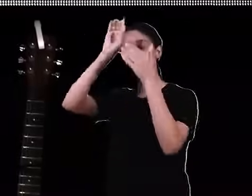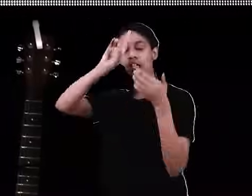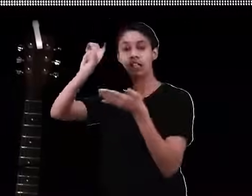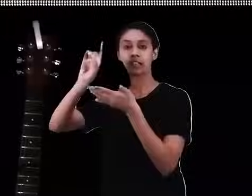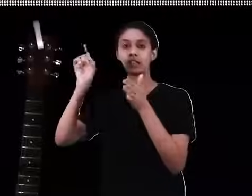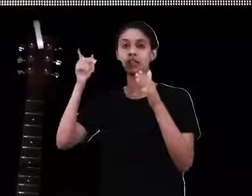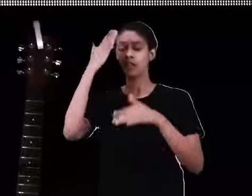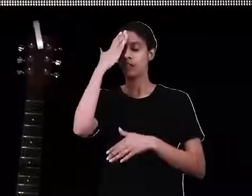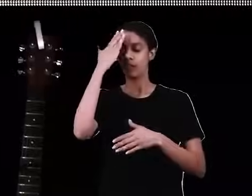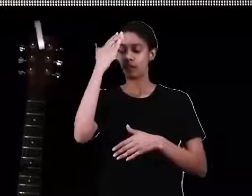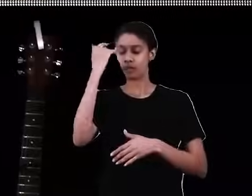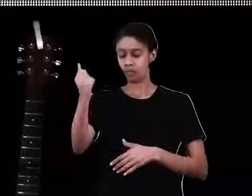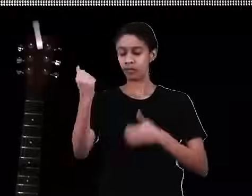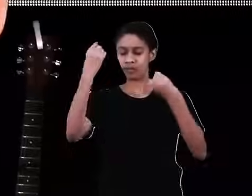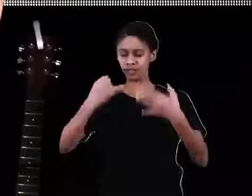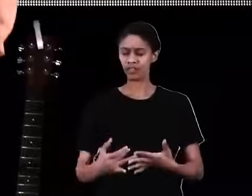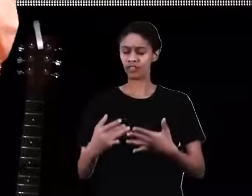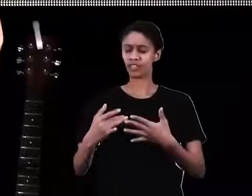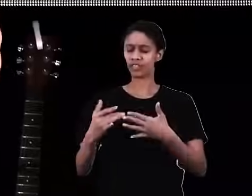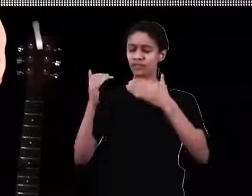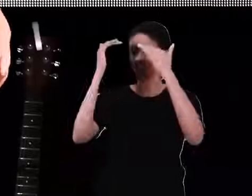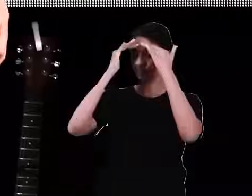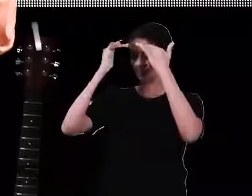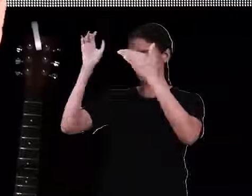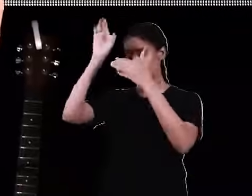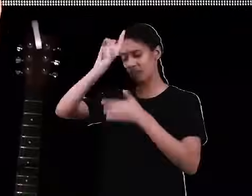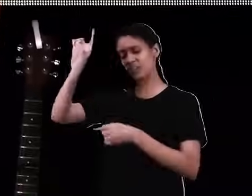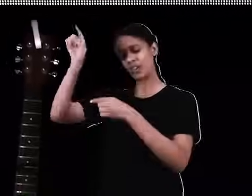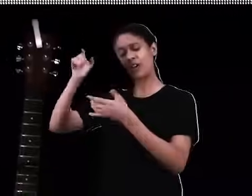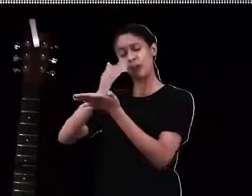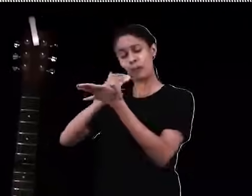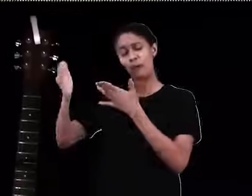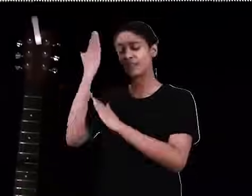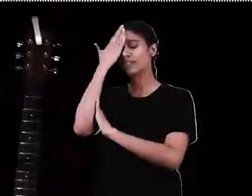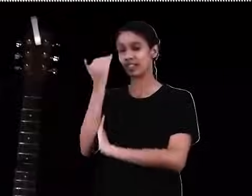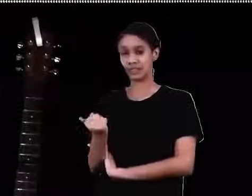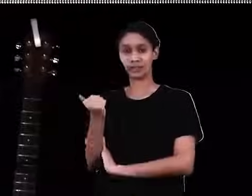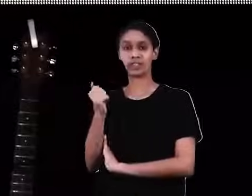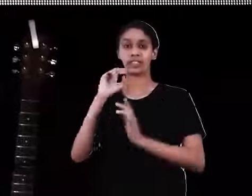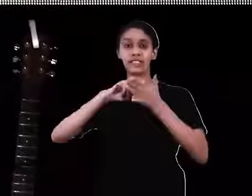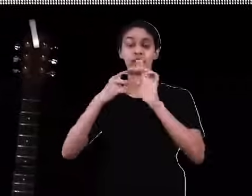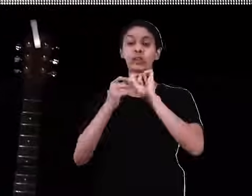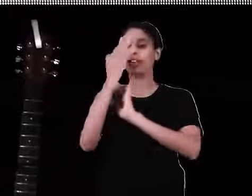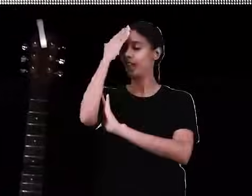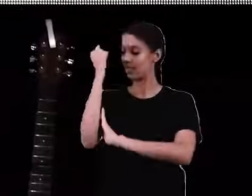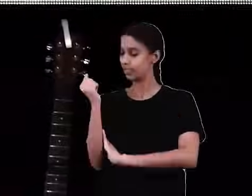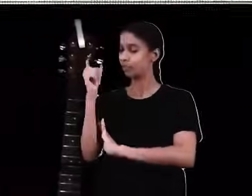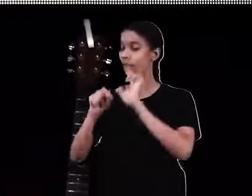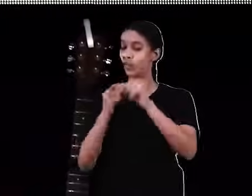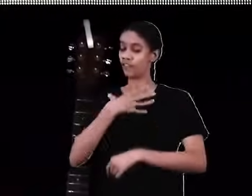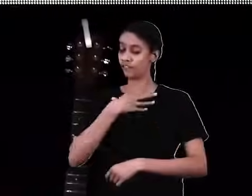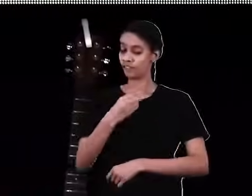Provérbios capítulo 9, versículo 10, o temor do Senhor é o princípio da sabedoria. O que é que esse texto nos diz? Que a sabedoria é filha